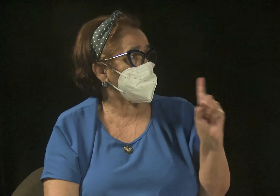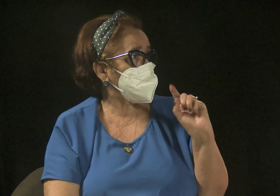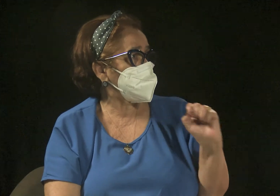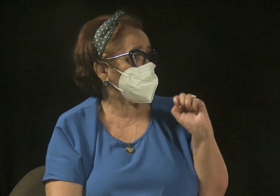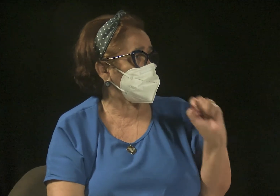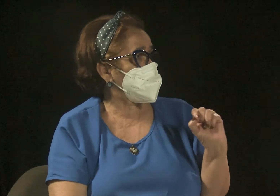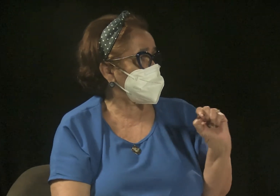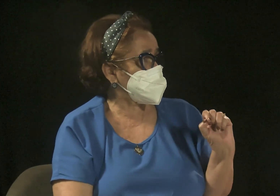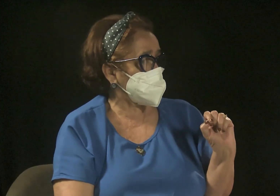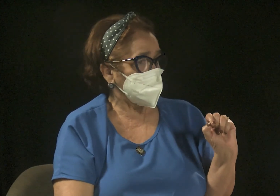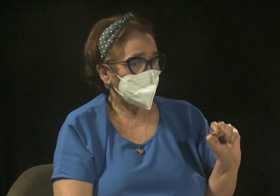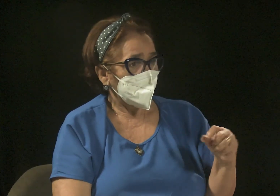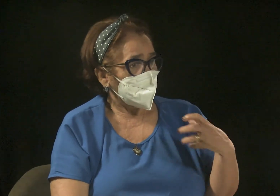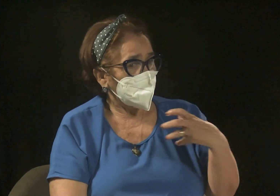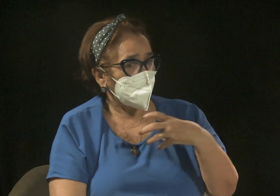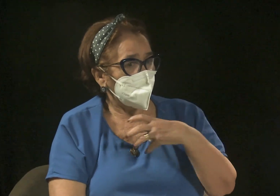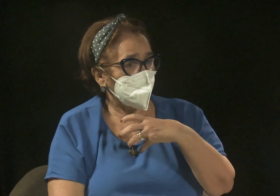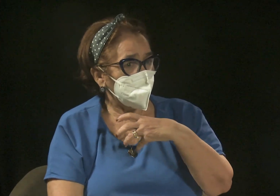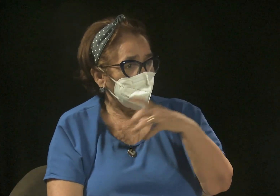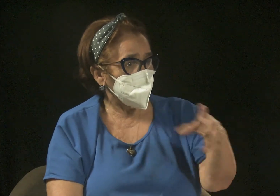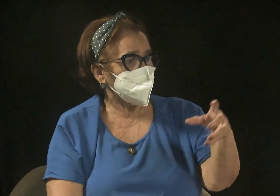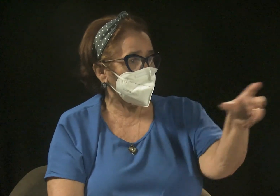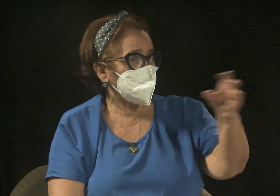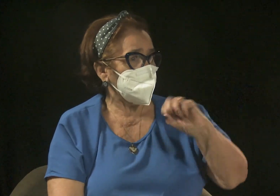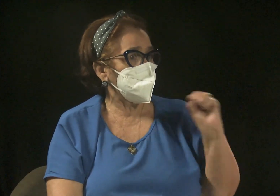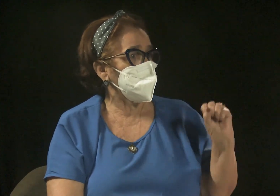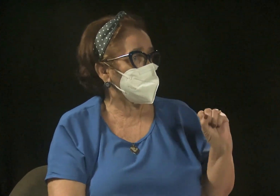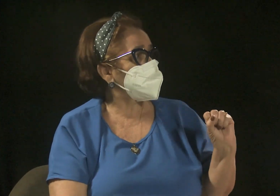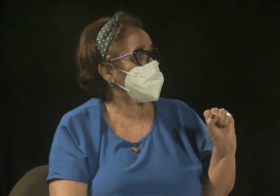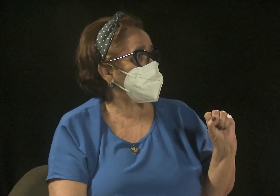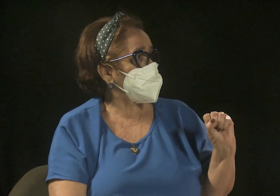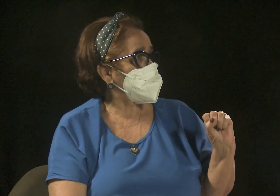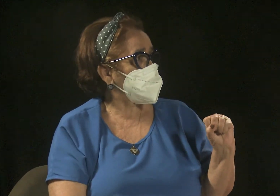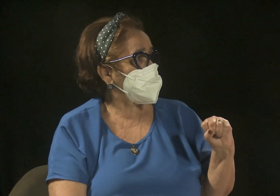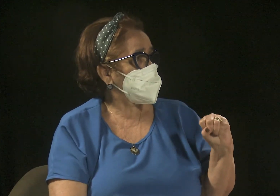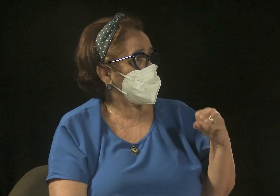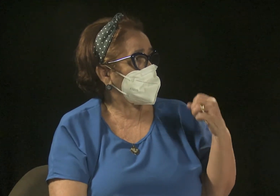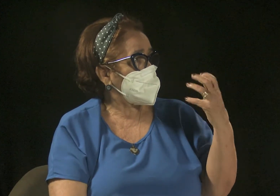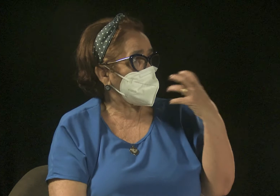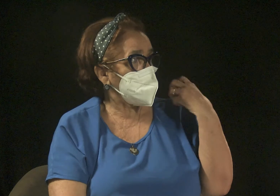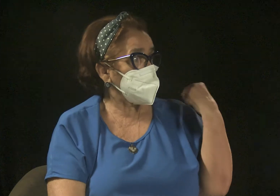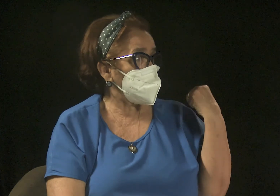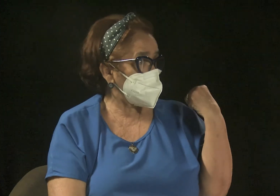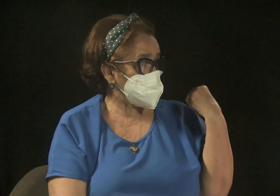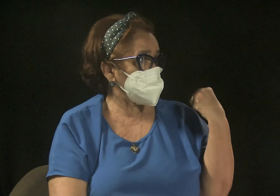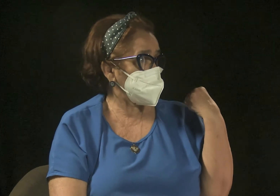é justamente onde a criança, ela busca naquela professora